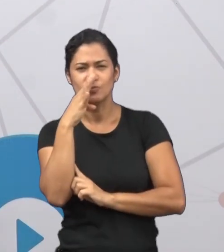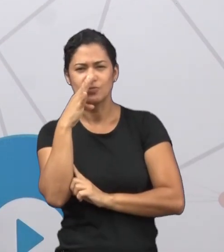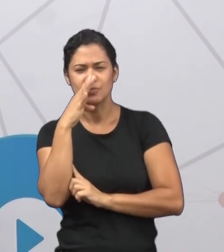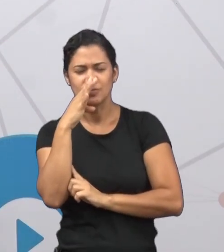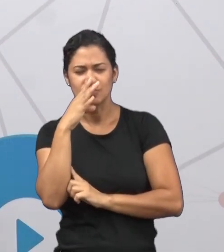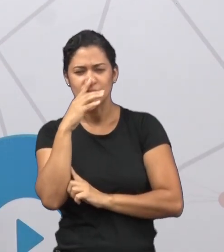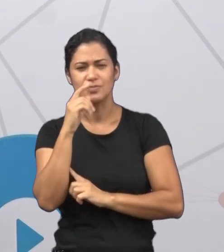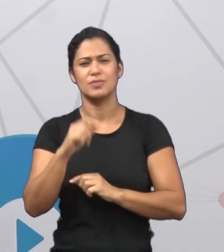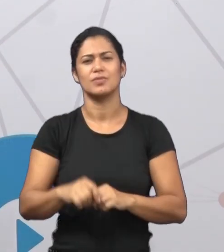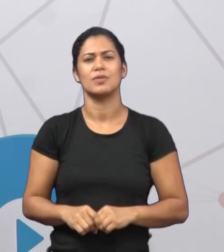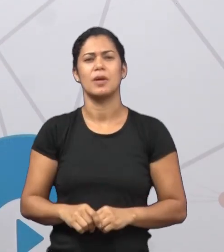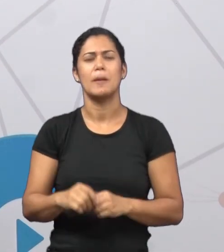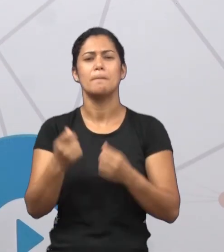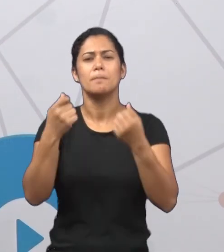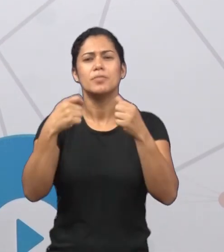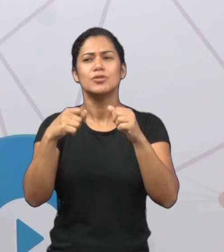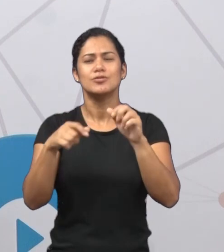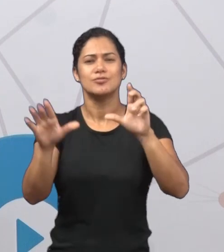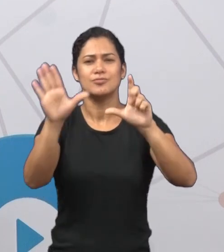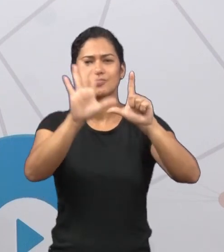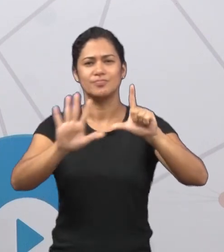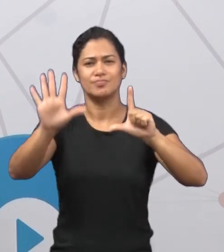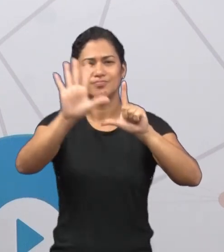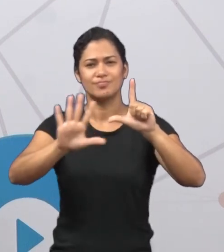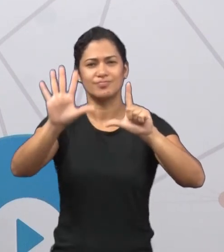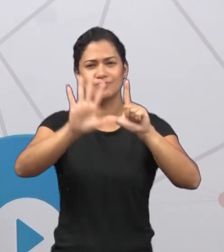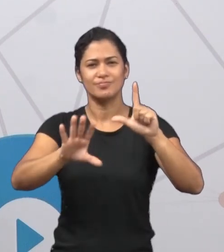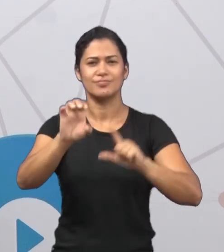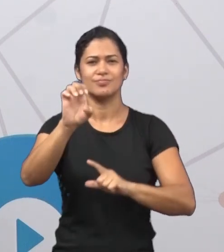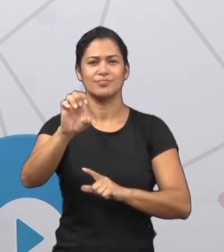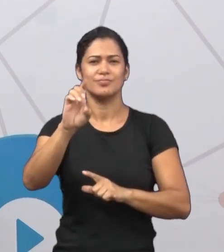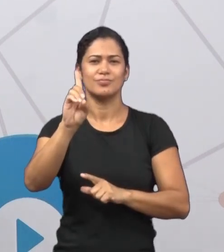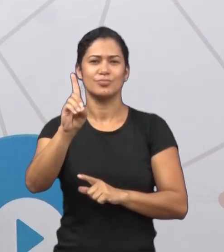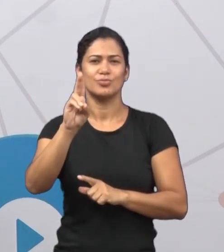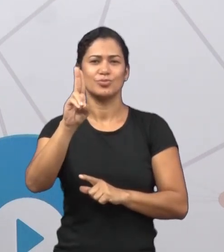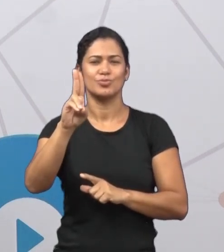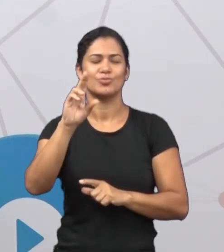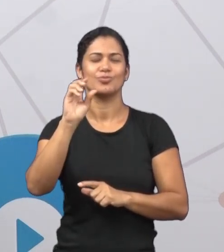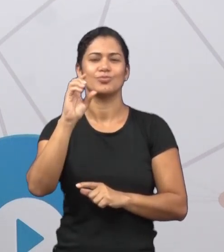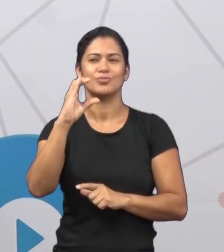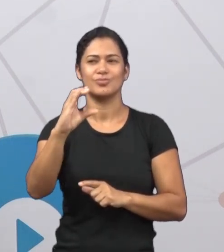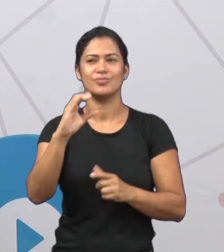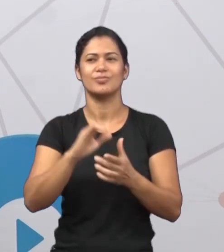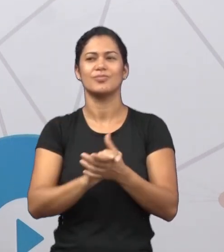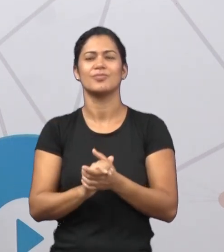aulas, participe e vá lá na nossa plataforma Eduque. Juntos nós somos mais